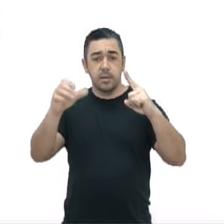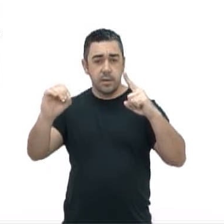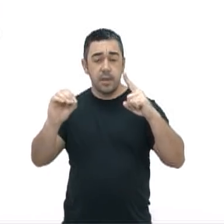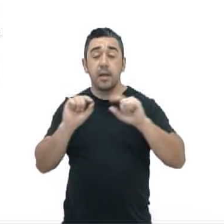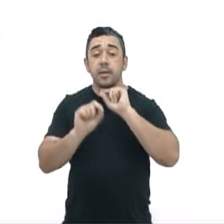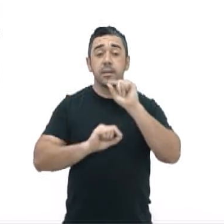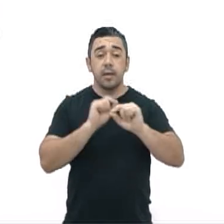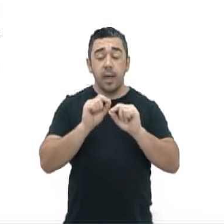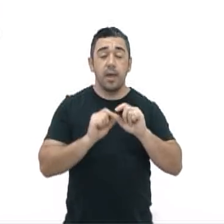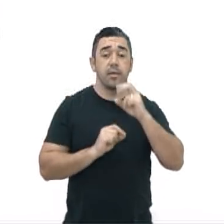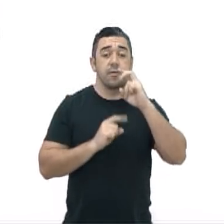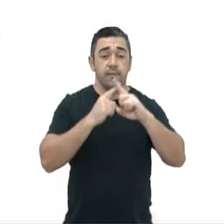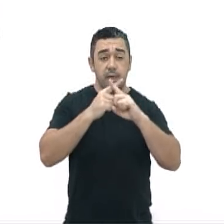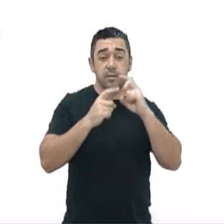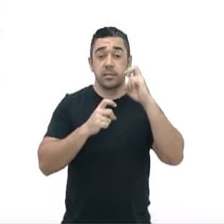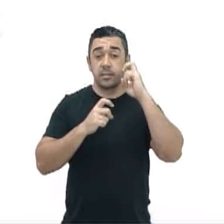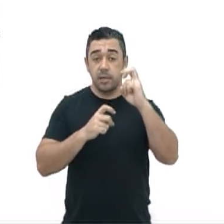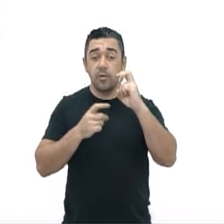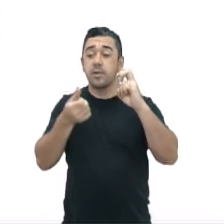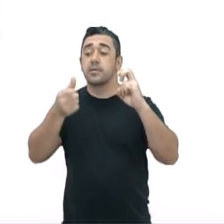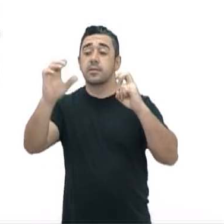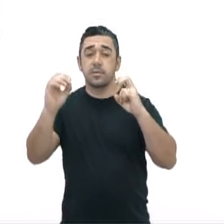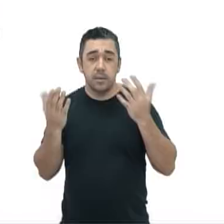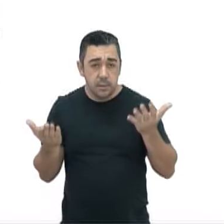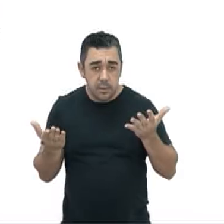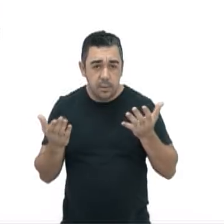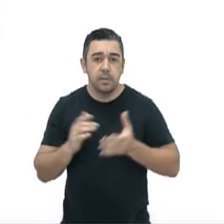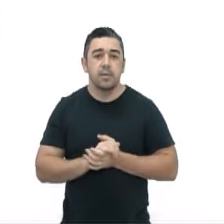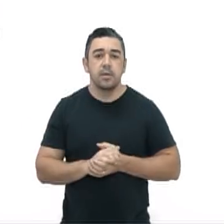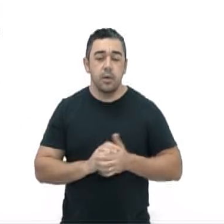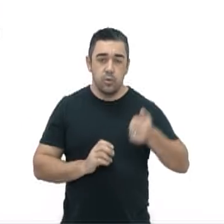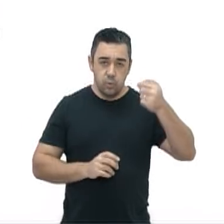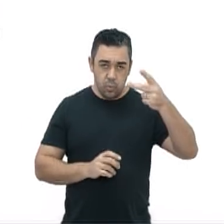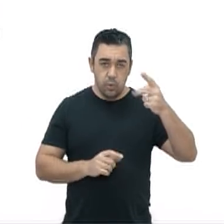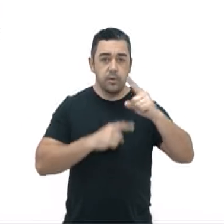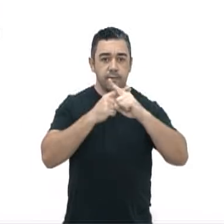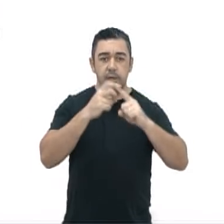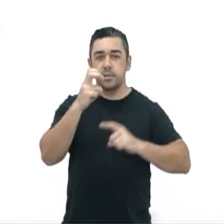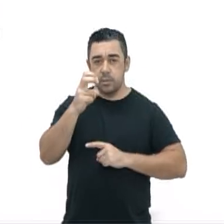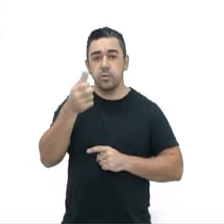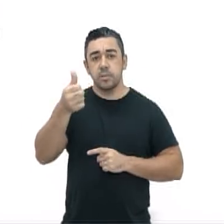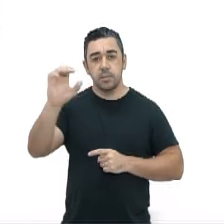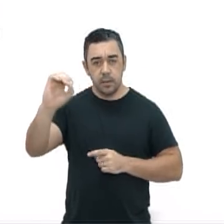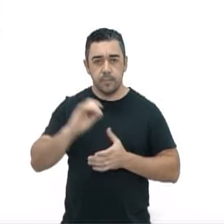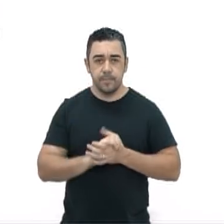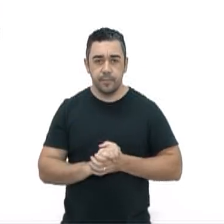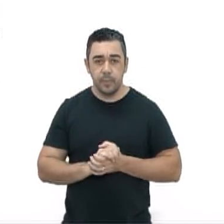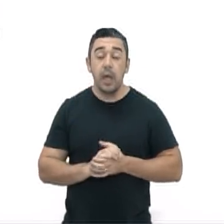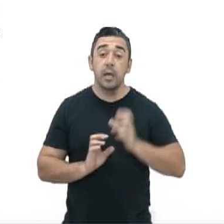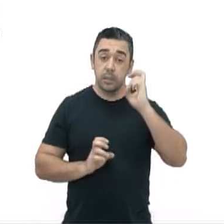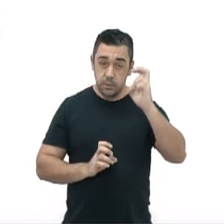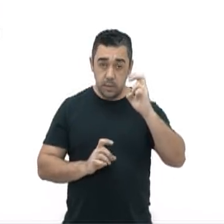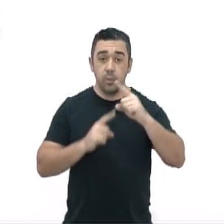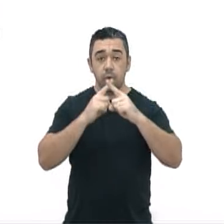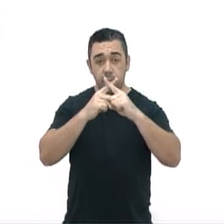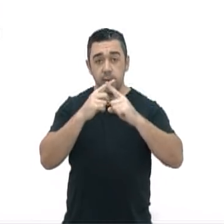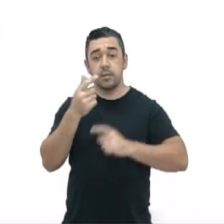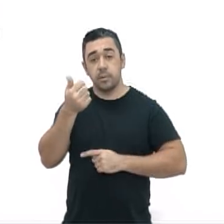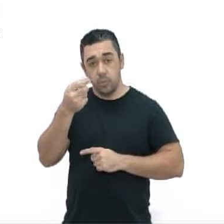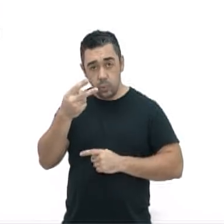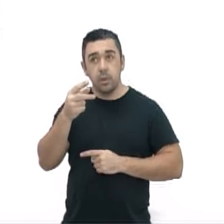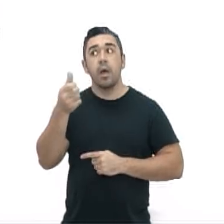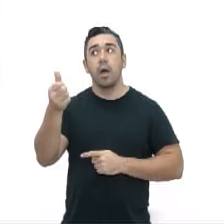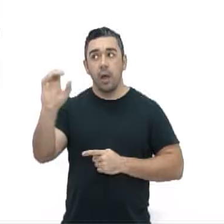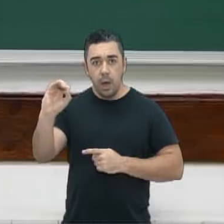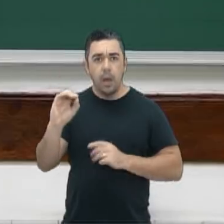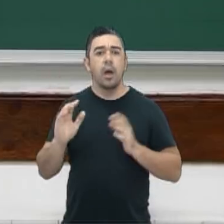dá 60? Bom, 12 vezes 5 dá 60. E 5 vezes 12 também dá 60.